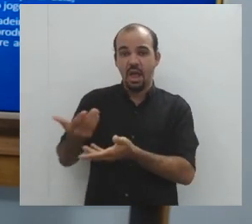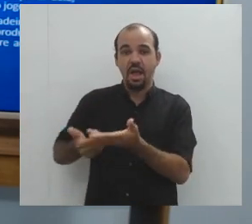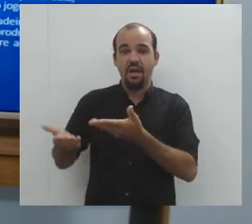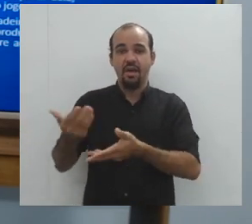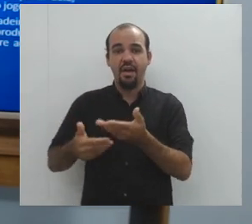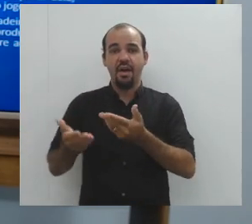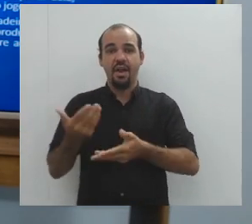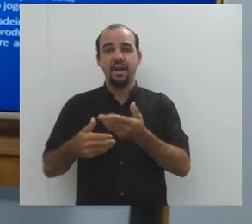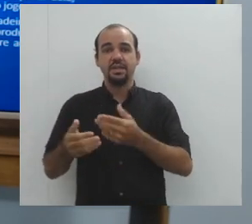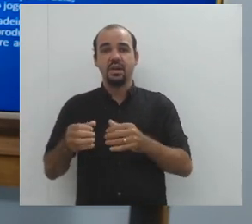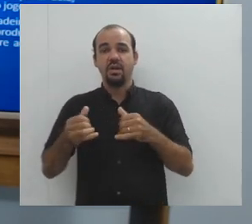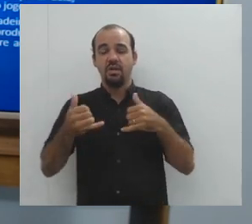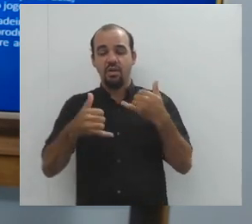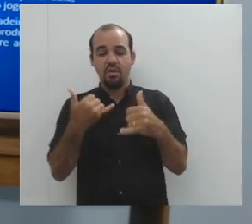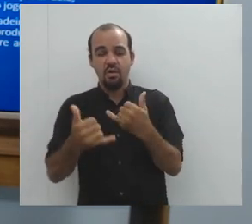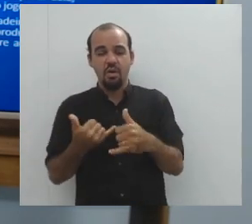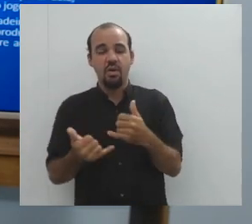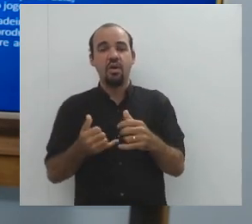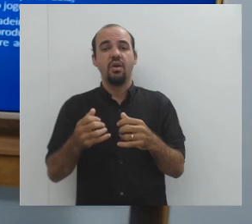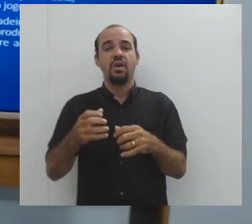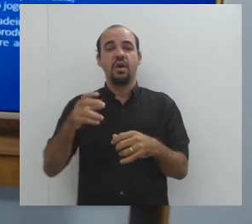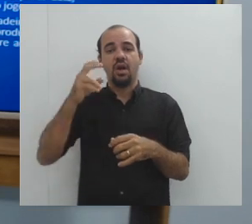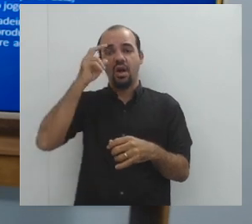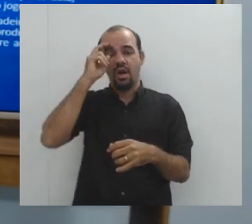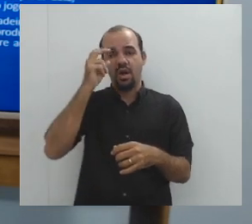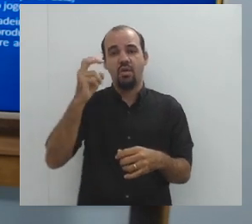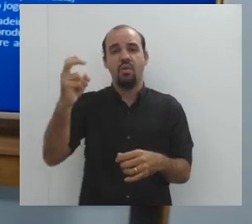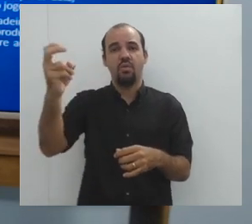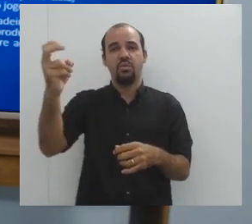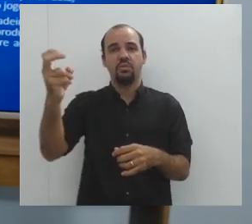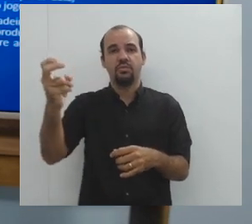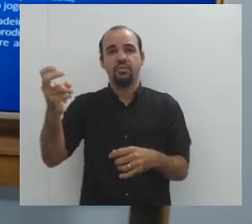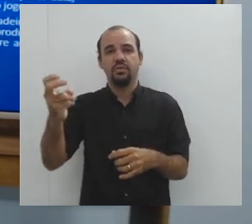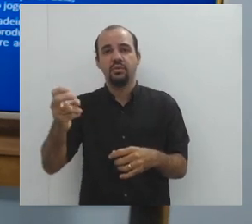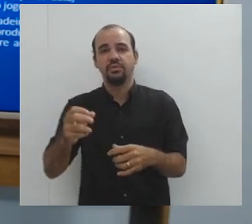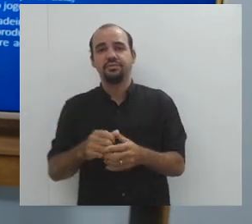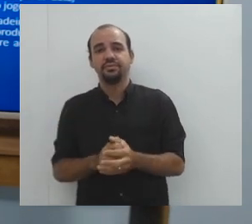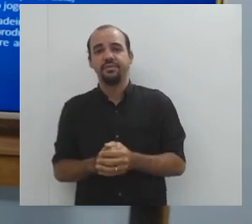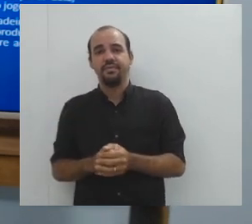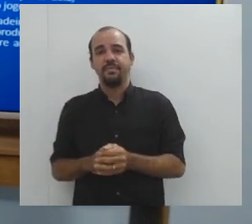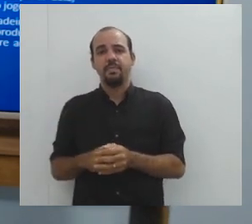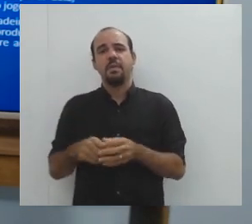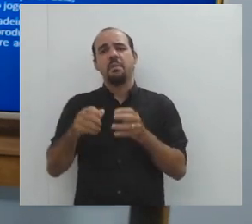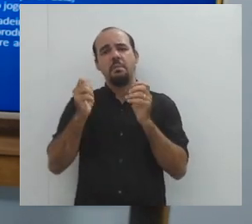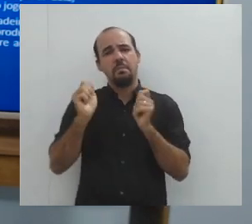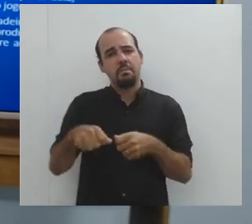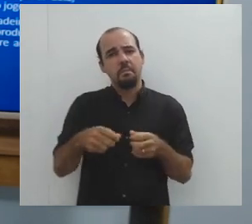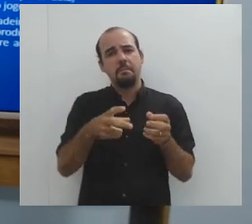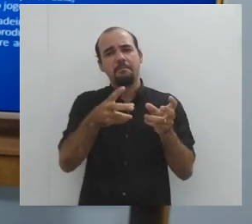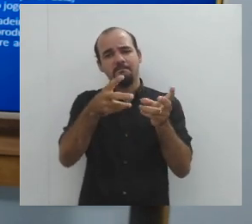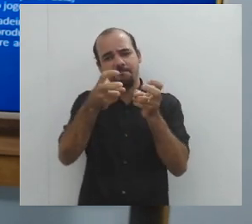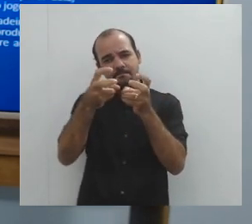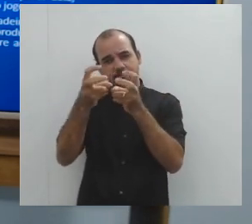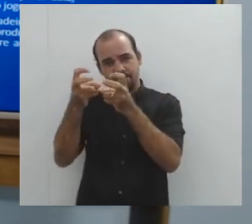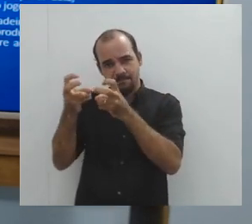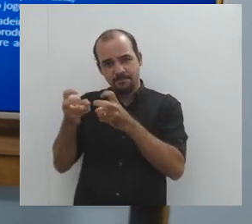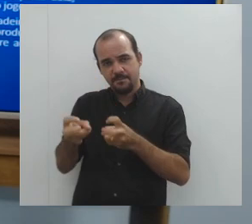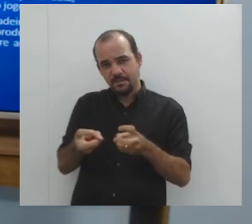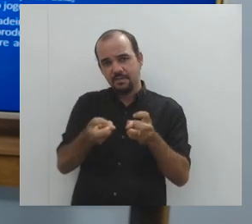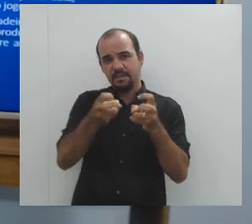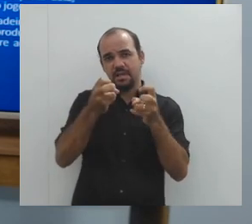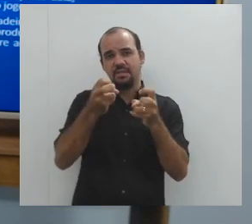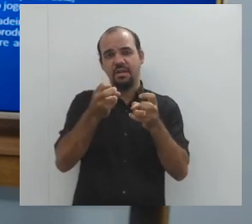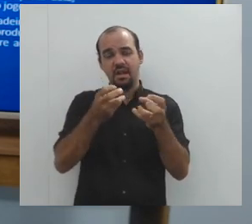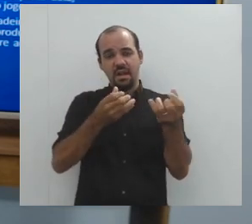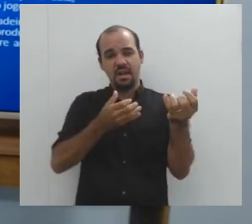espelha como é o trato dessa cultura. Você tem condição de observar isso observando essa